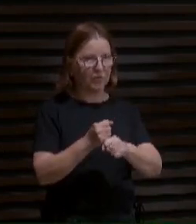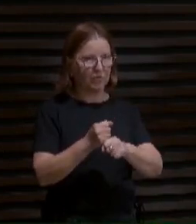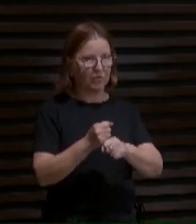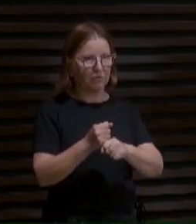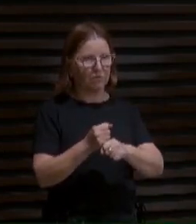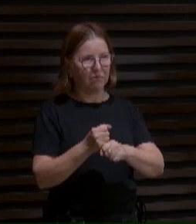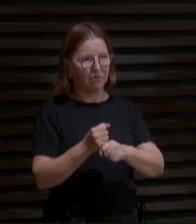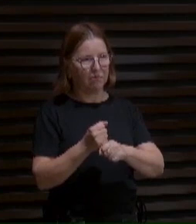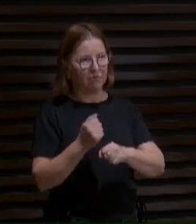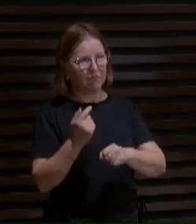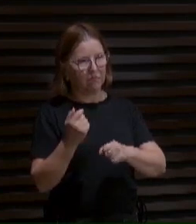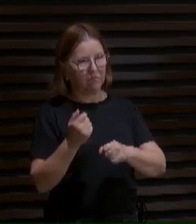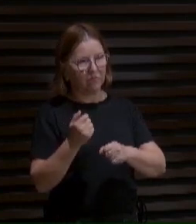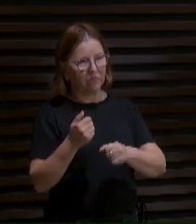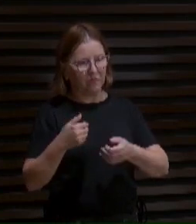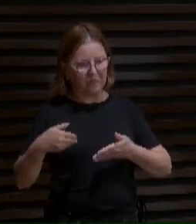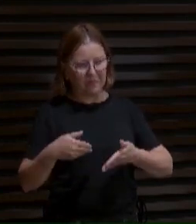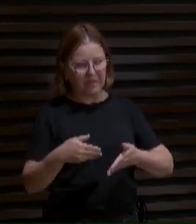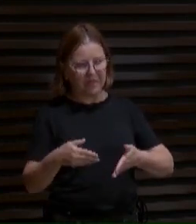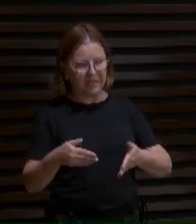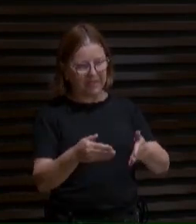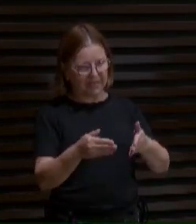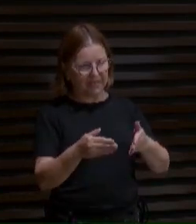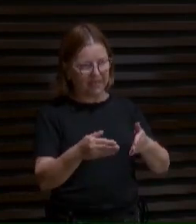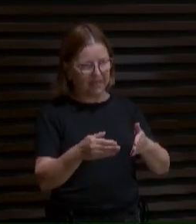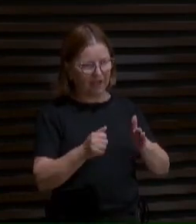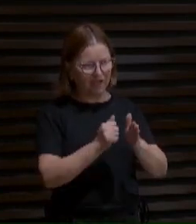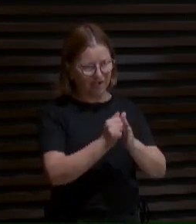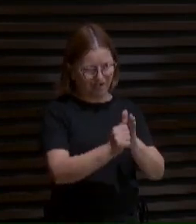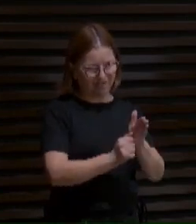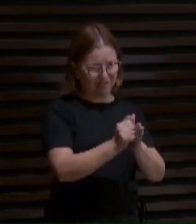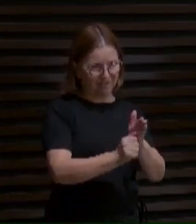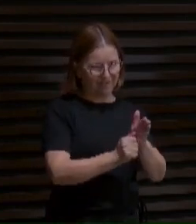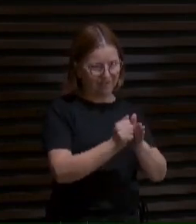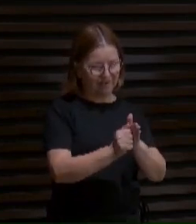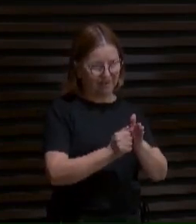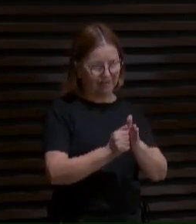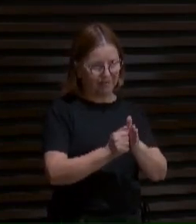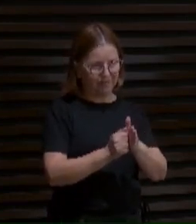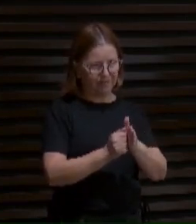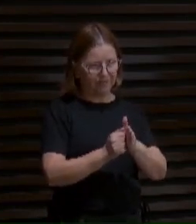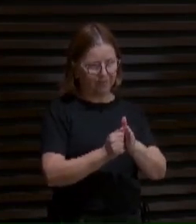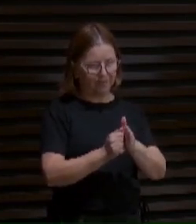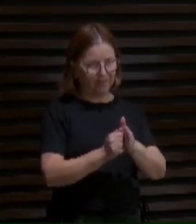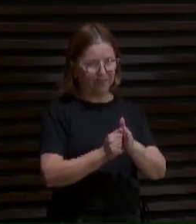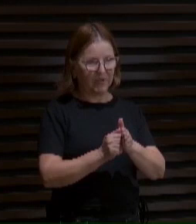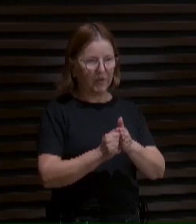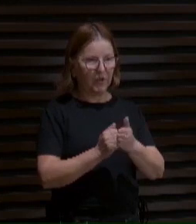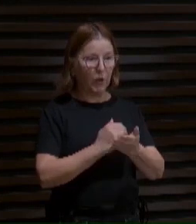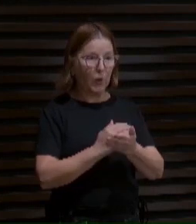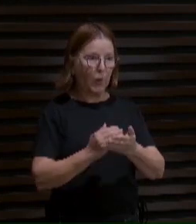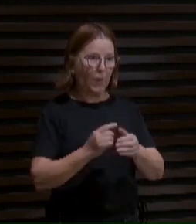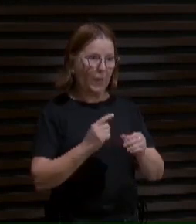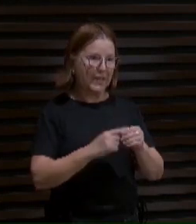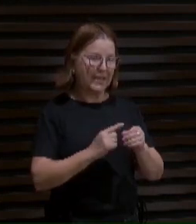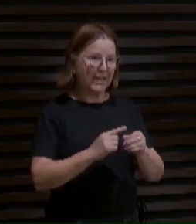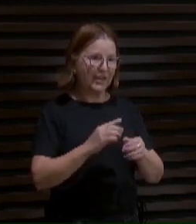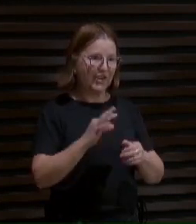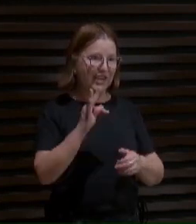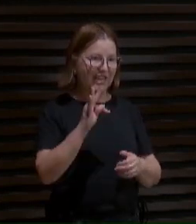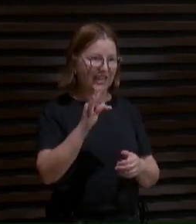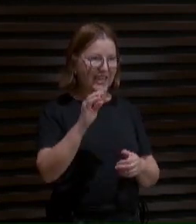vagão, de uma estrada de ferro que vai de Tel Aviv para Jerusalém,